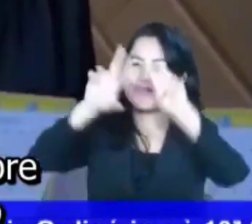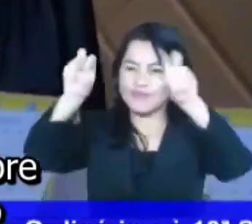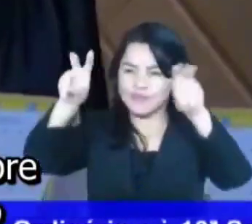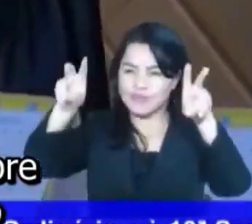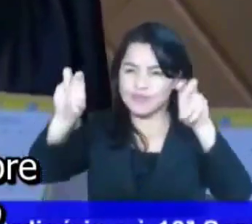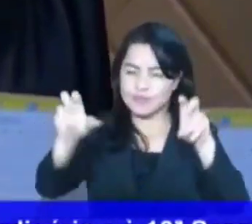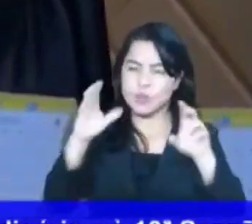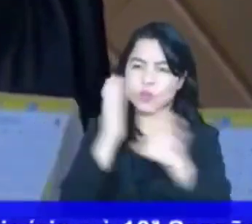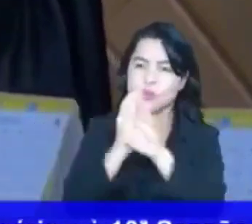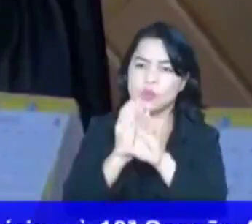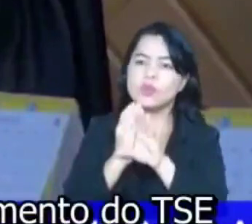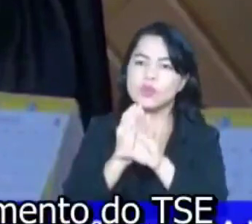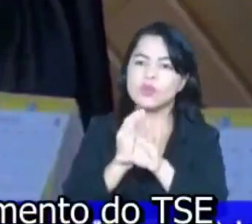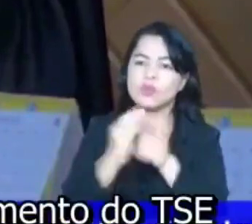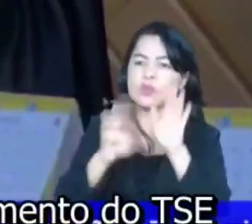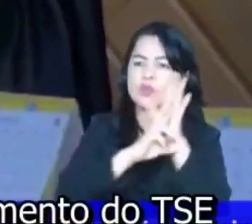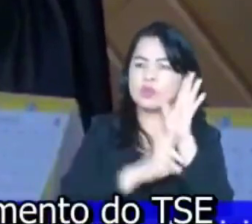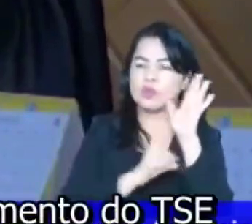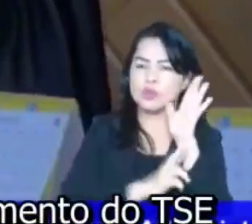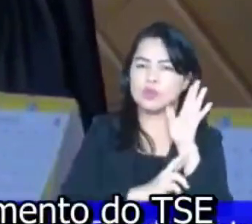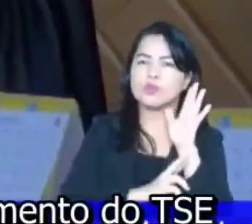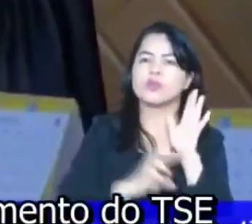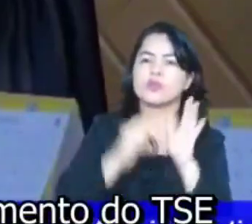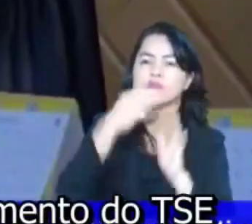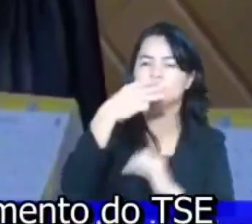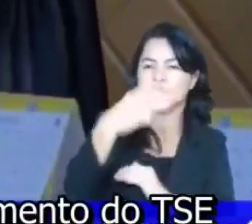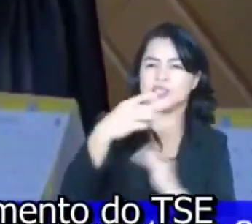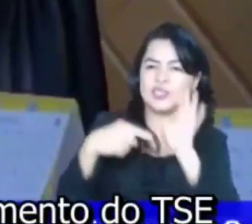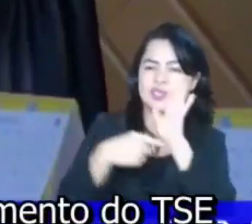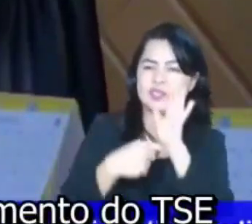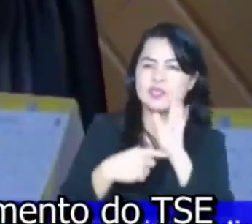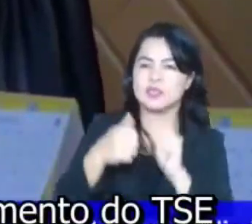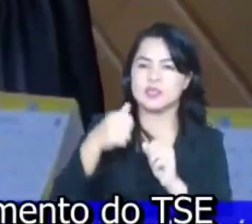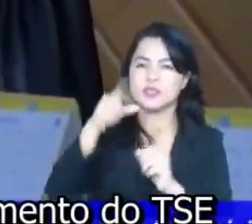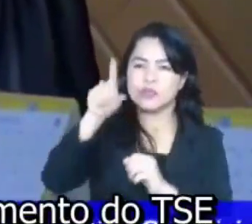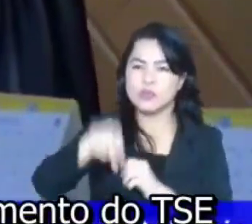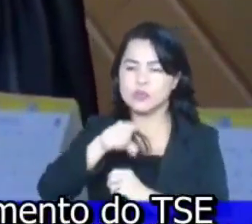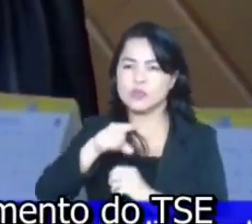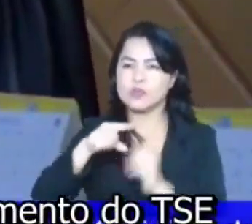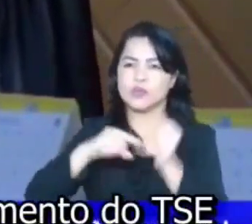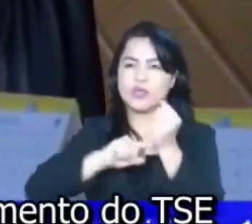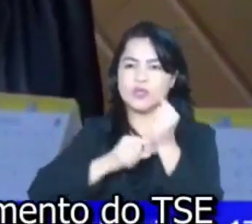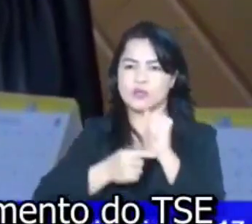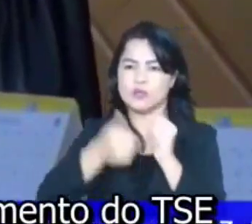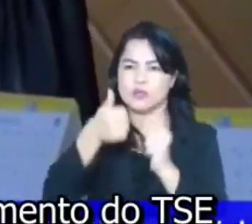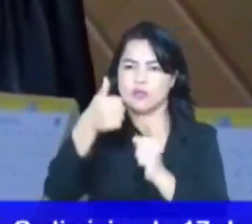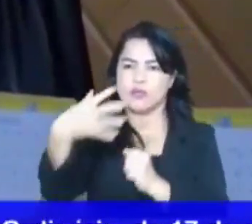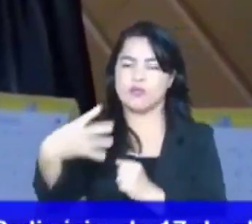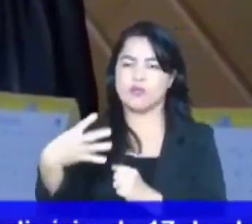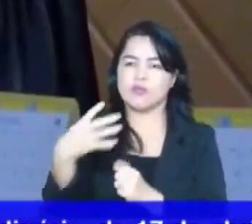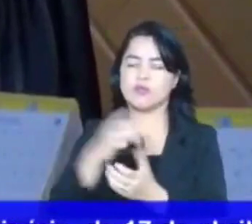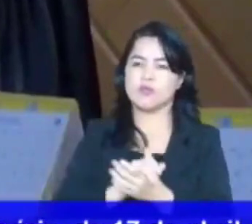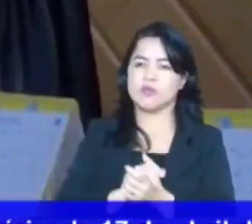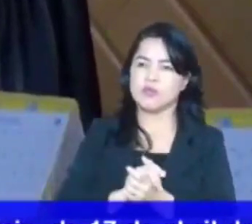alcance da norma do parágrafo 3º do artigo 14. E o último pronunciamento do